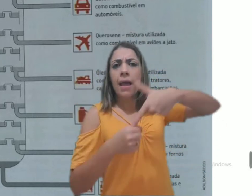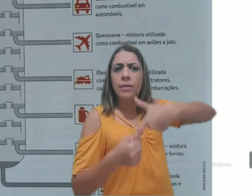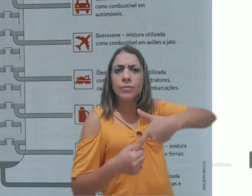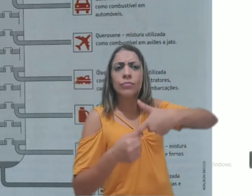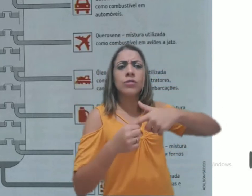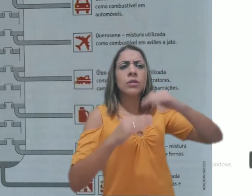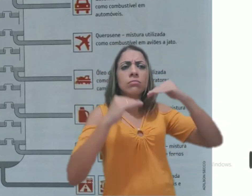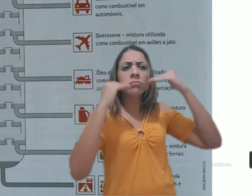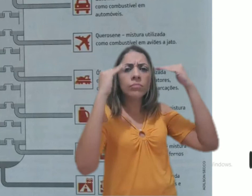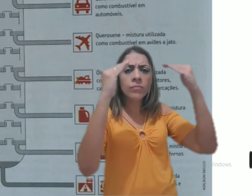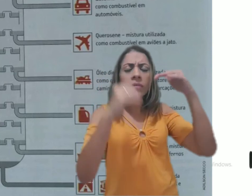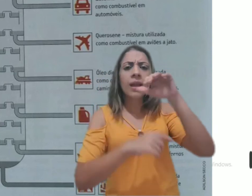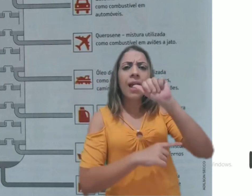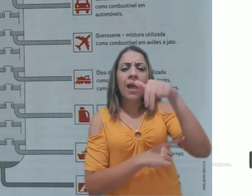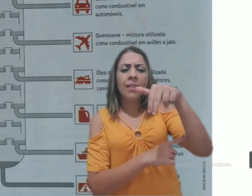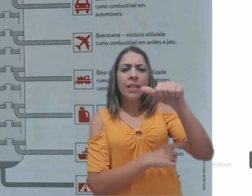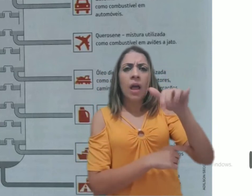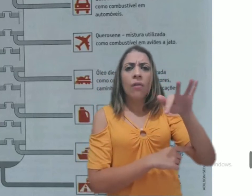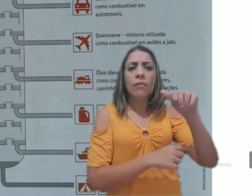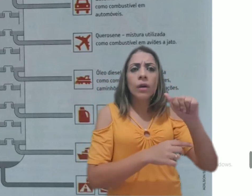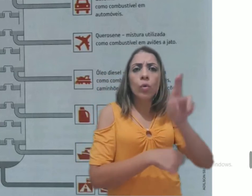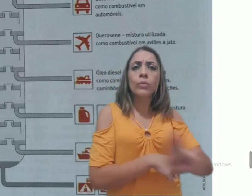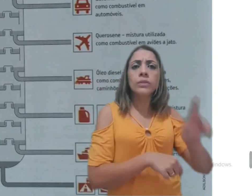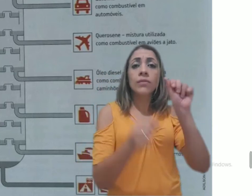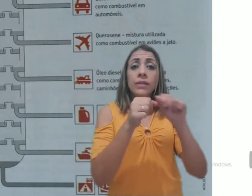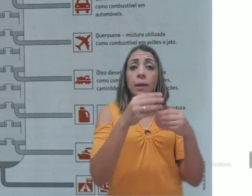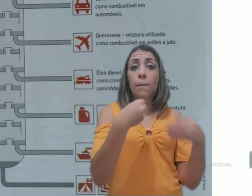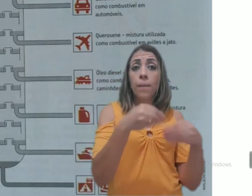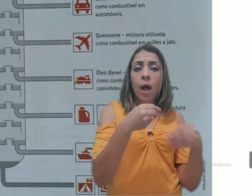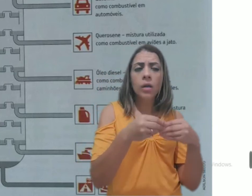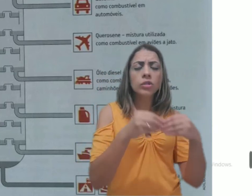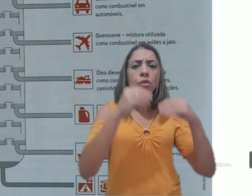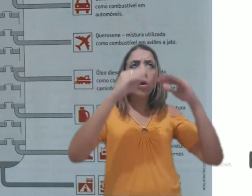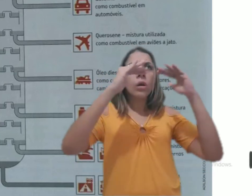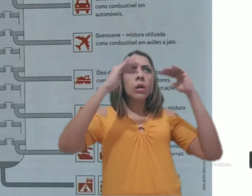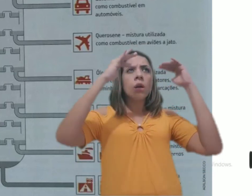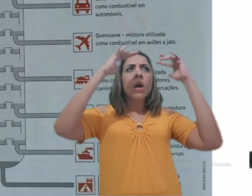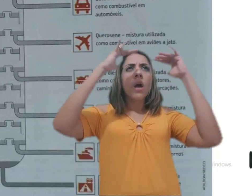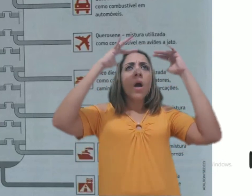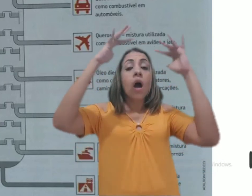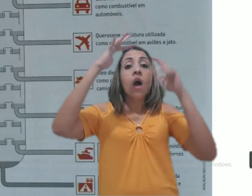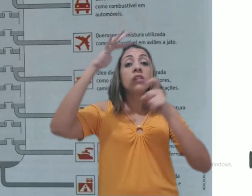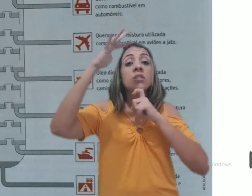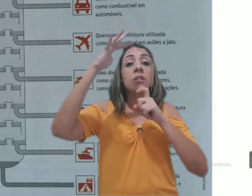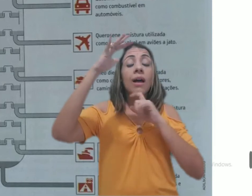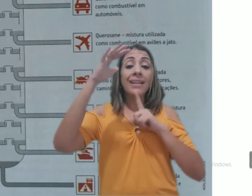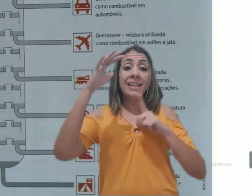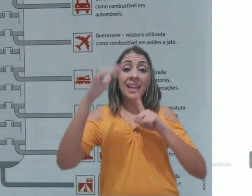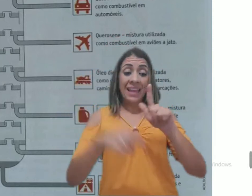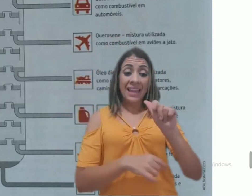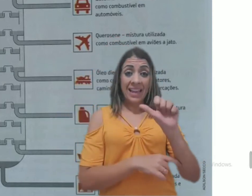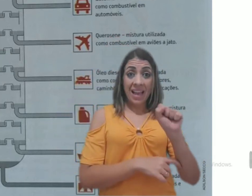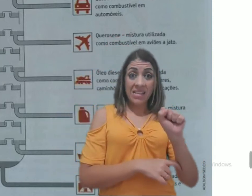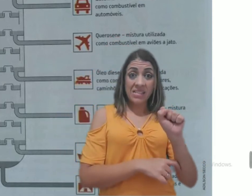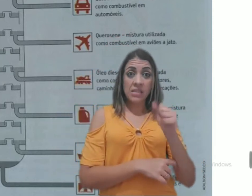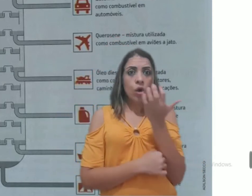a nafta, um dos últimos é a nafta, que faz o plástico, e por último aqui em cima, umas misturas de gases